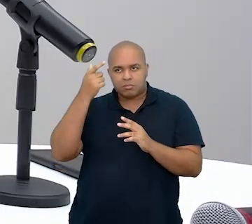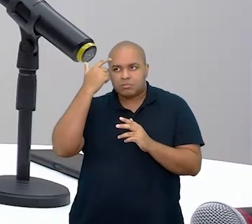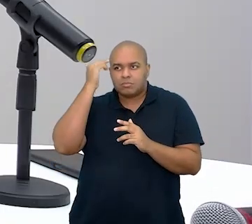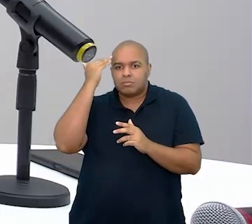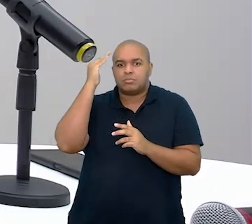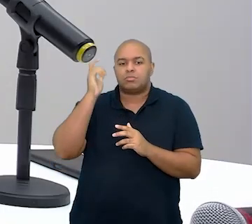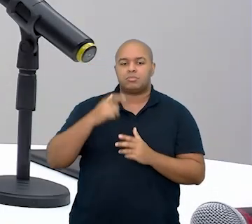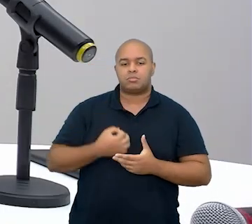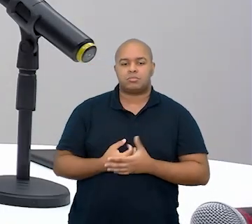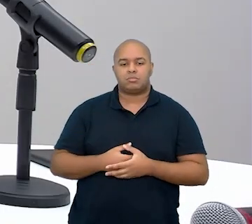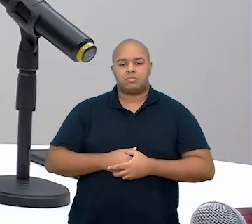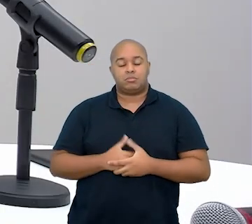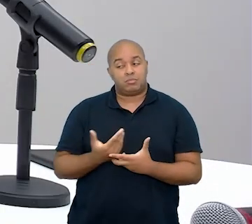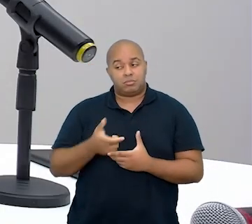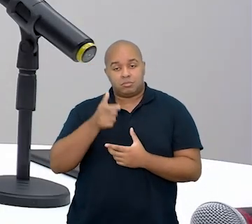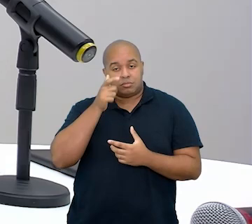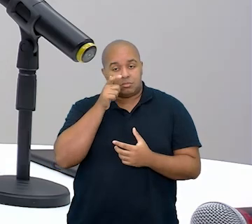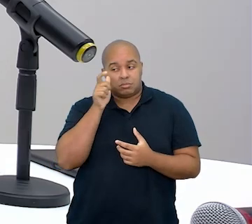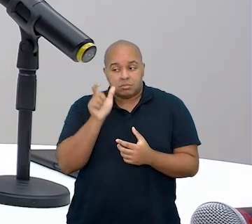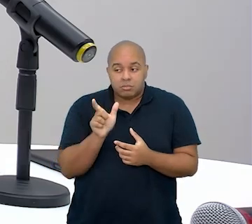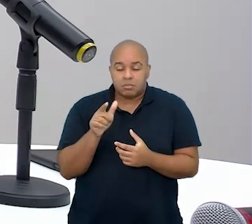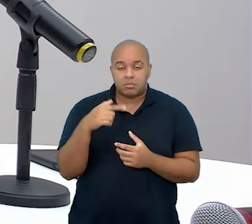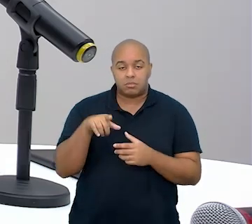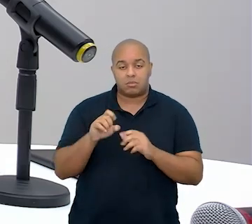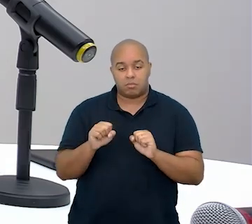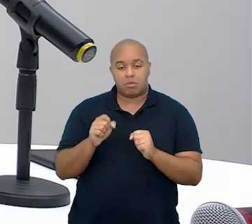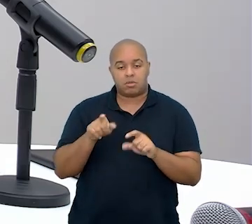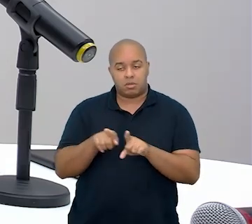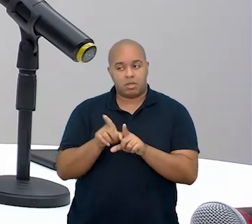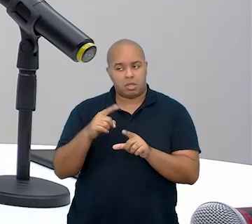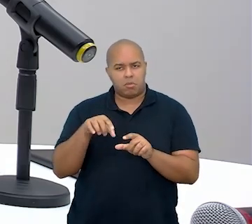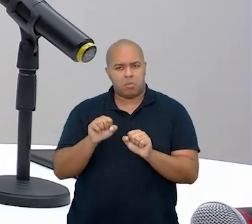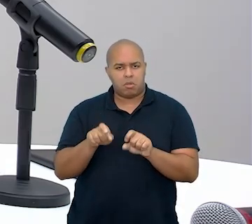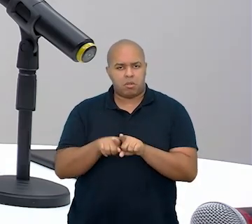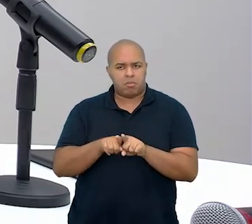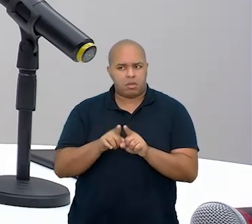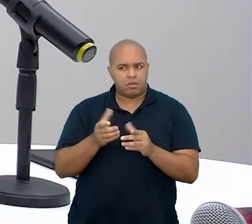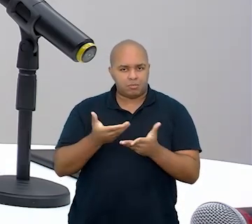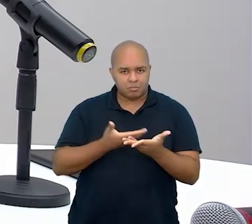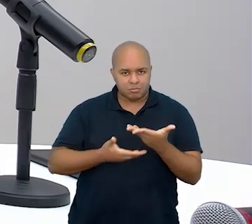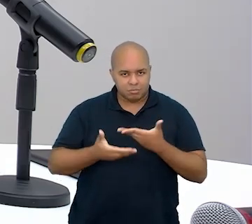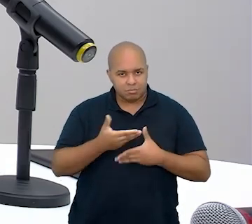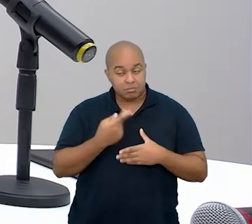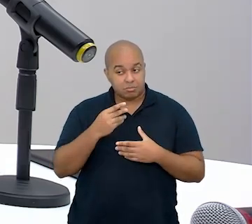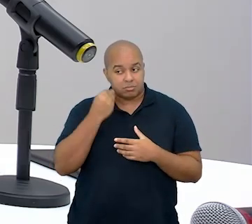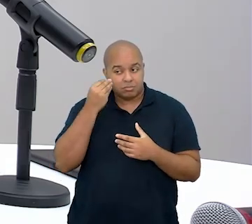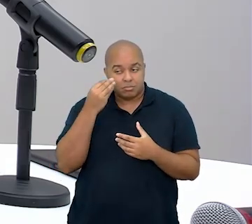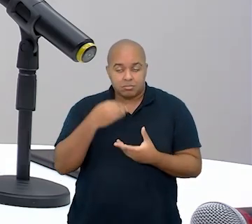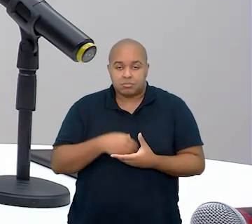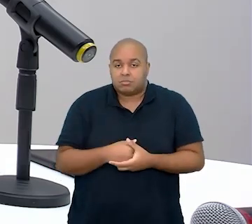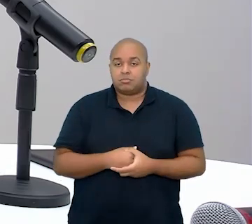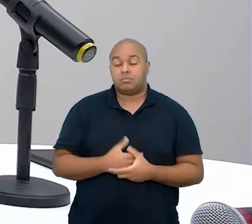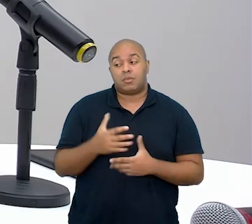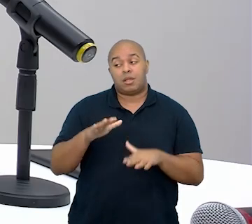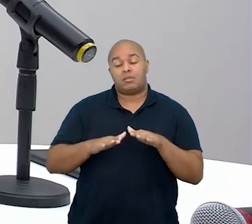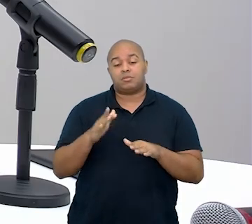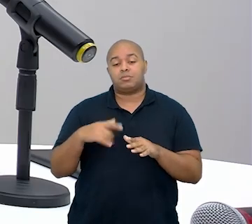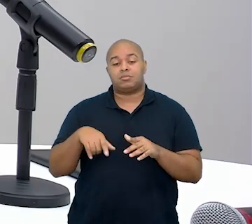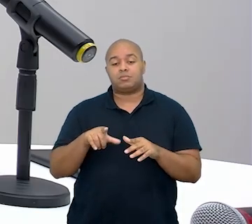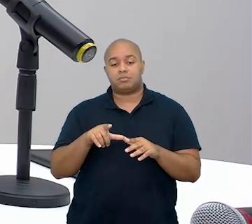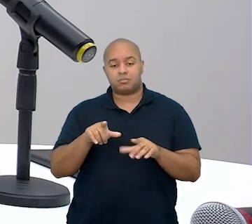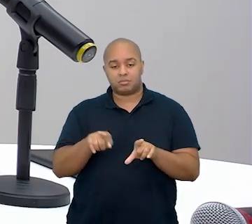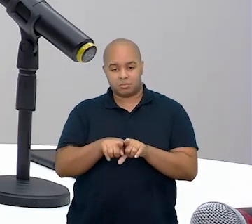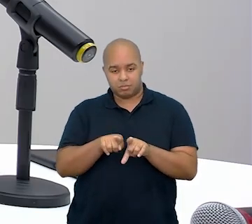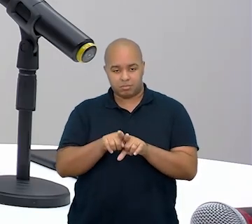conclusões, né? E o interessante disso é que eles podem também socializar o seu conhecimento, né? Às vezes,